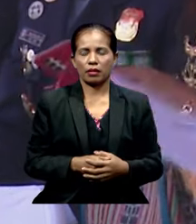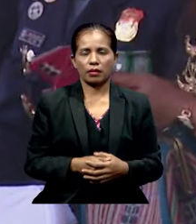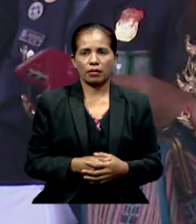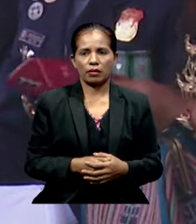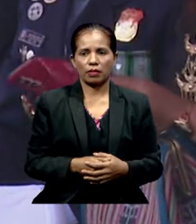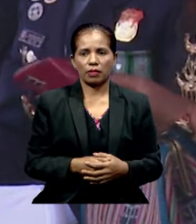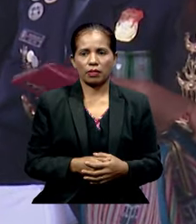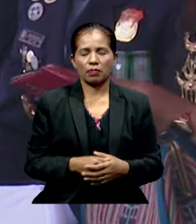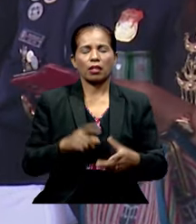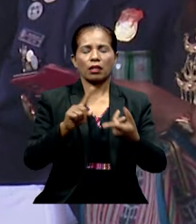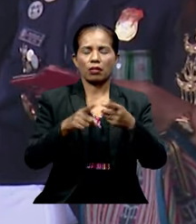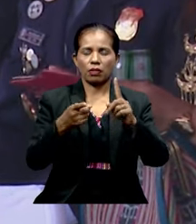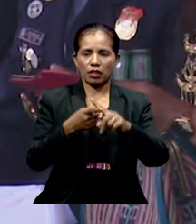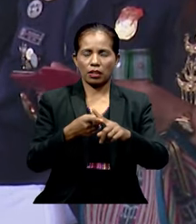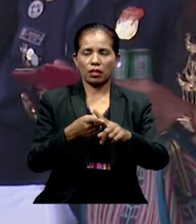do amigo, é um gesto